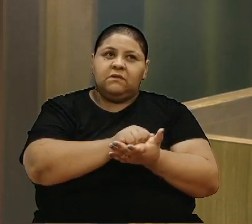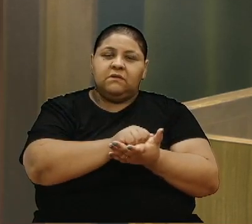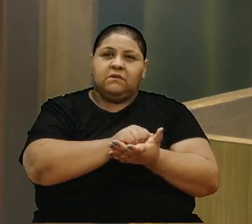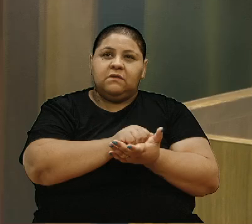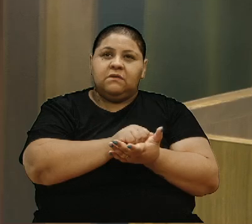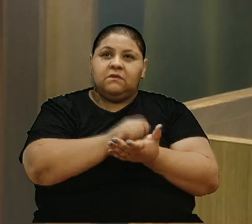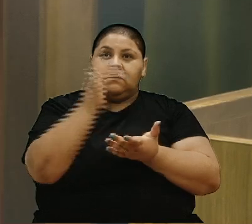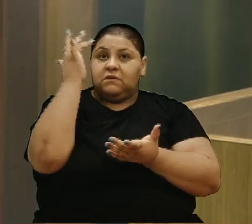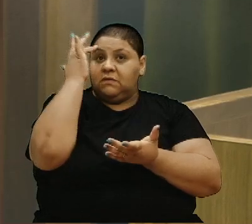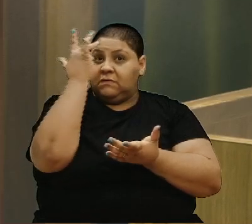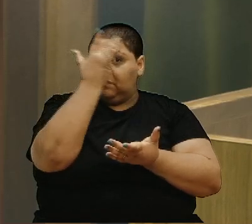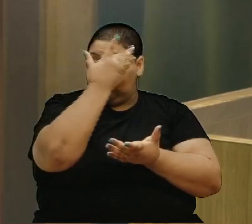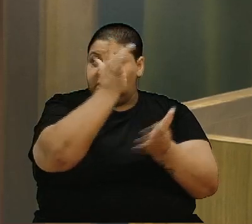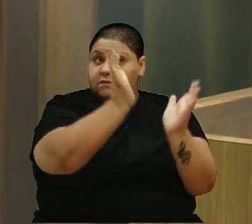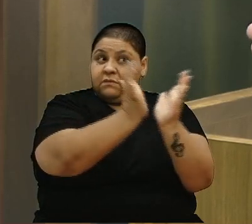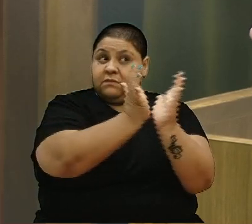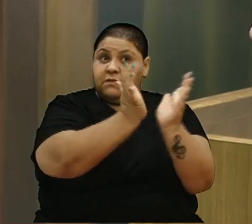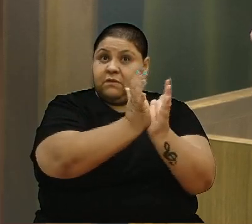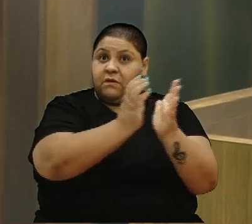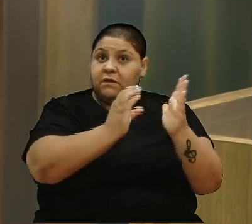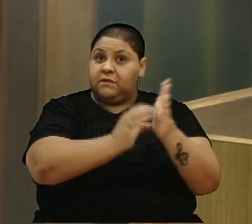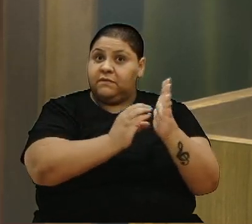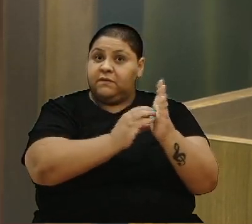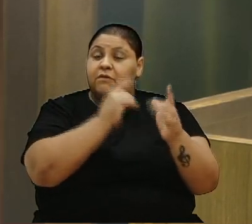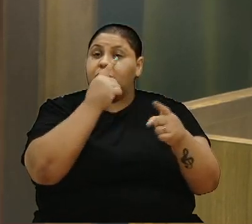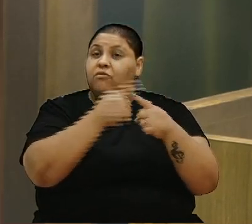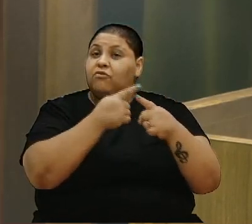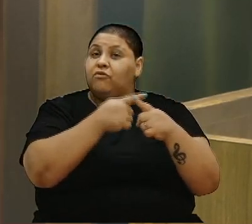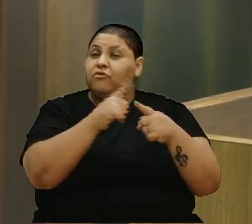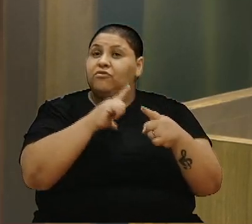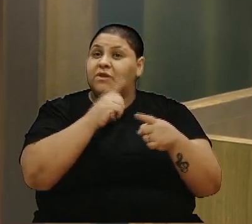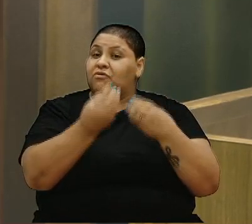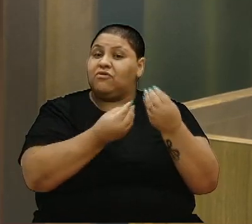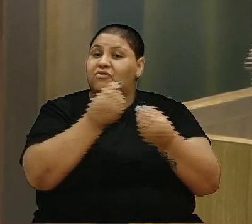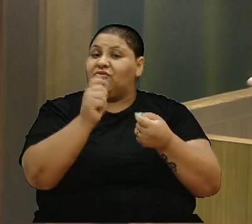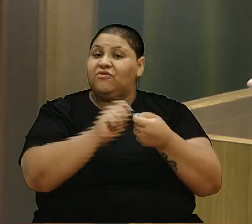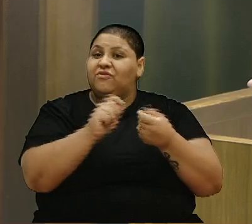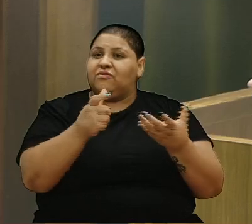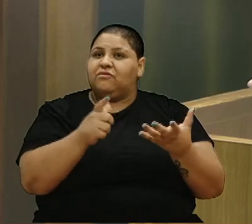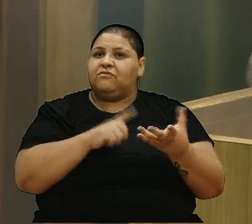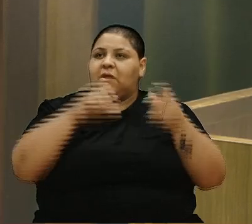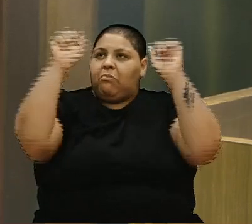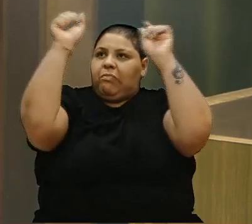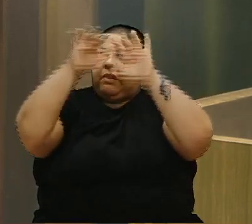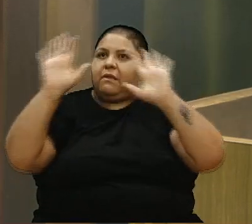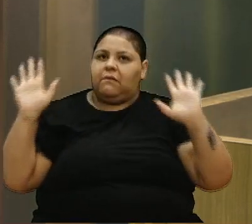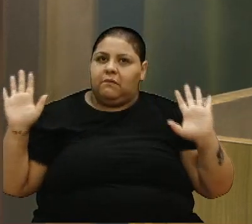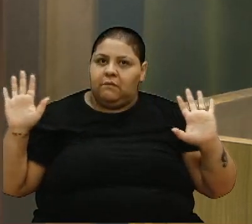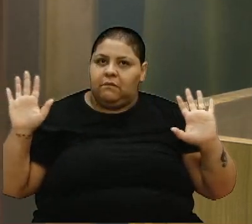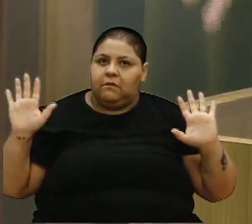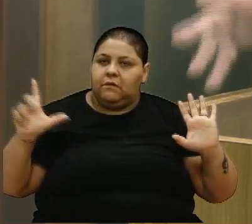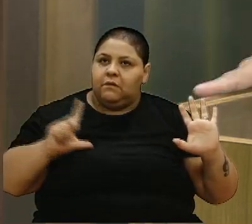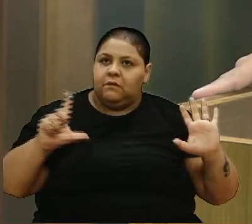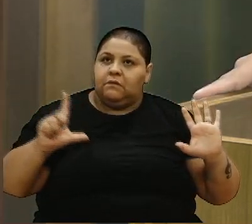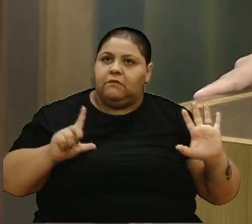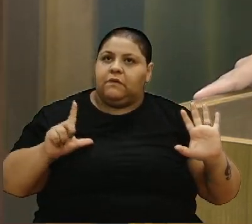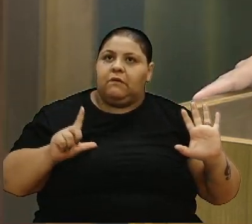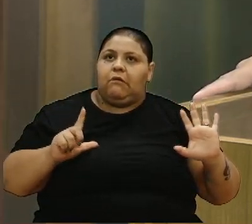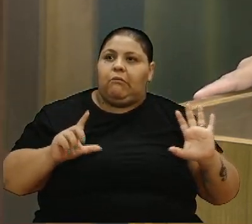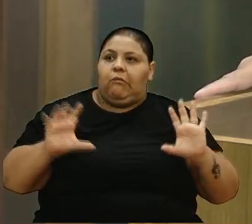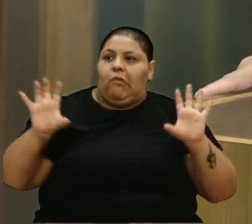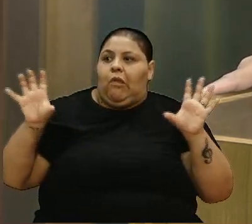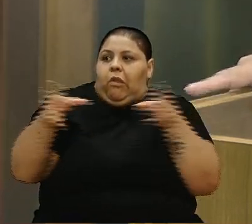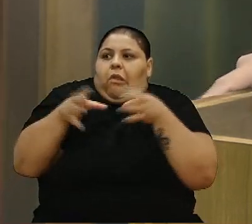saúde mental para as colegas servidoras. Porque não há o que fazer, não tem milagre, não tenho como empilhar as